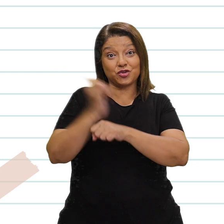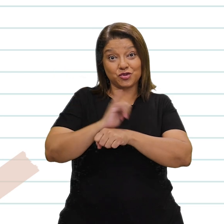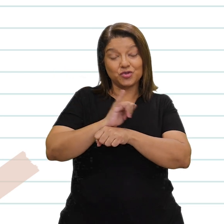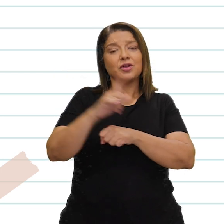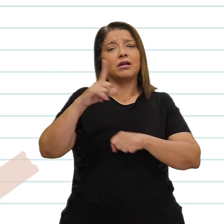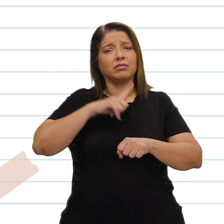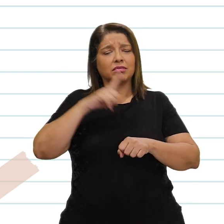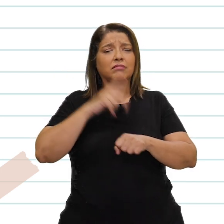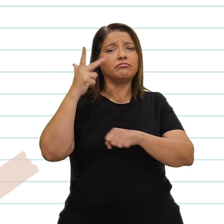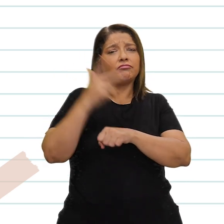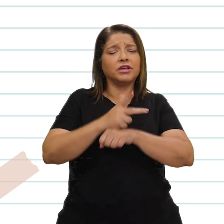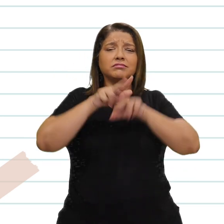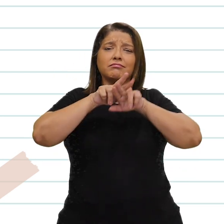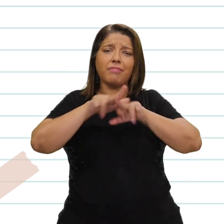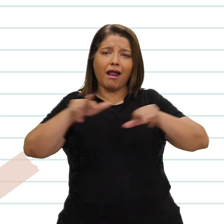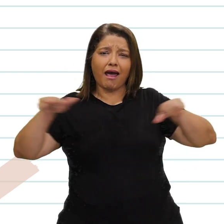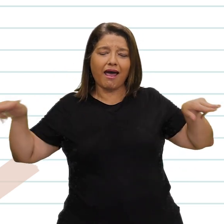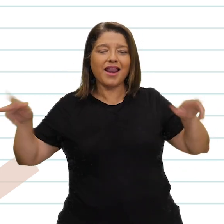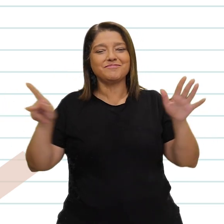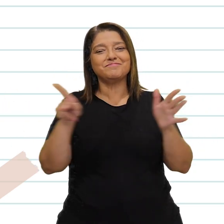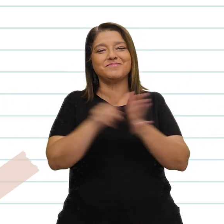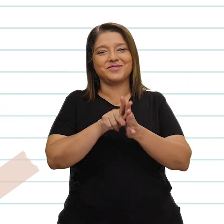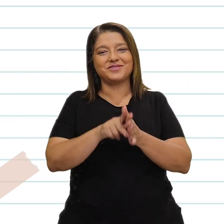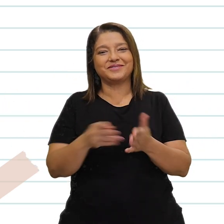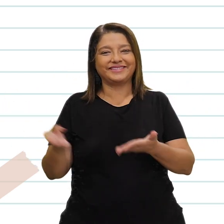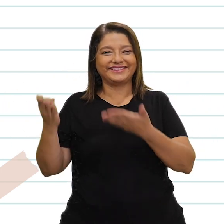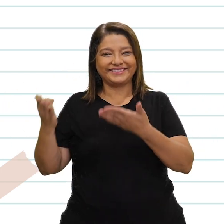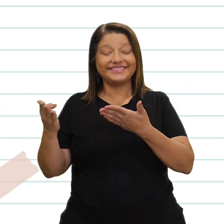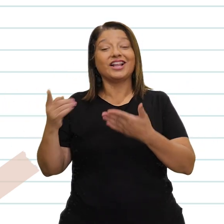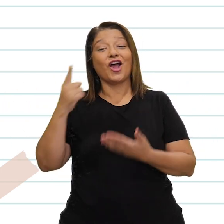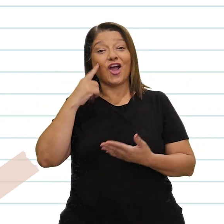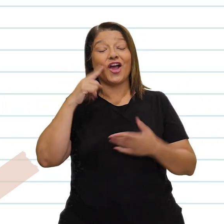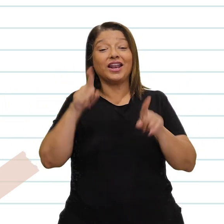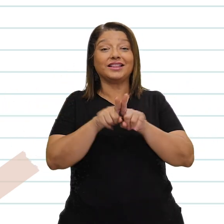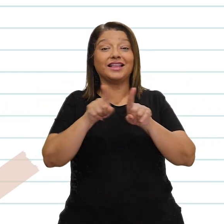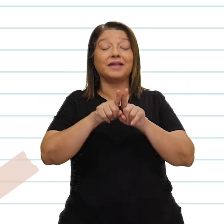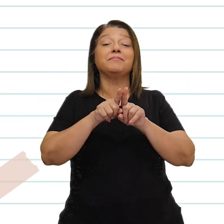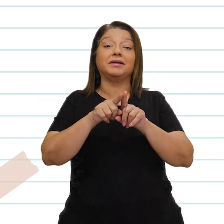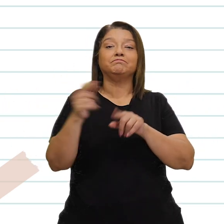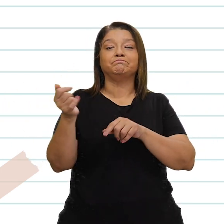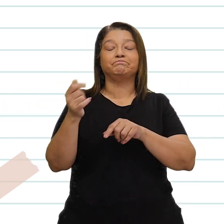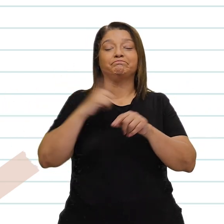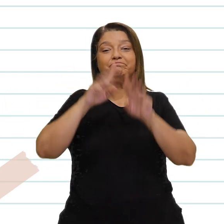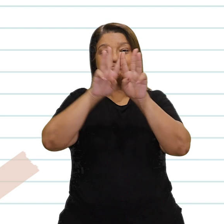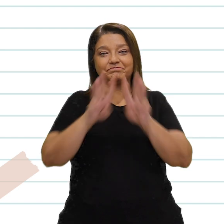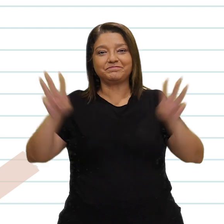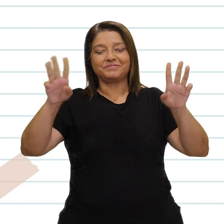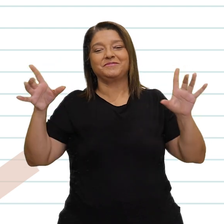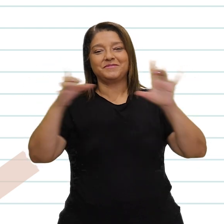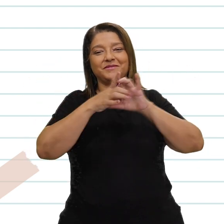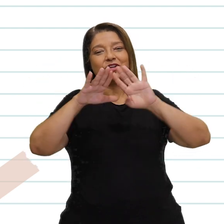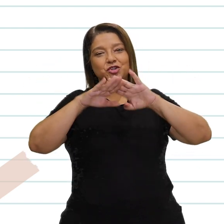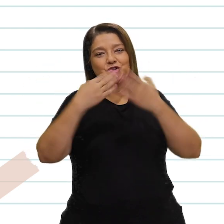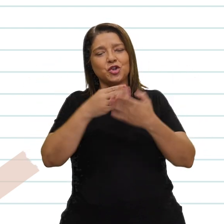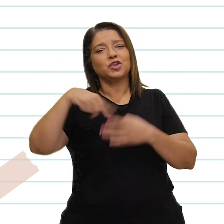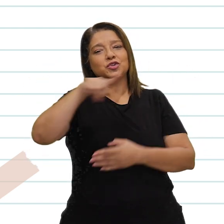e vários outros vídeos da nossa rede, e o portal Conexão Escola, para conhecer e fazer